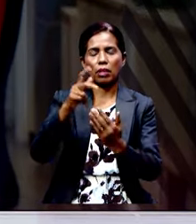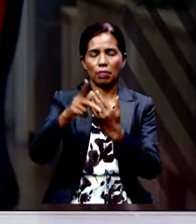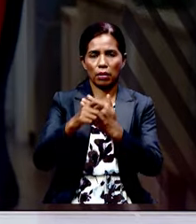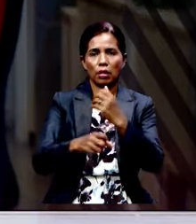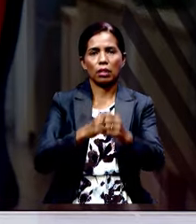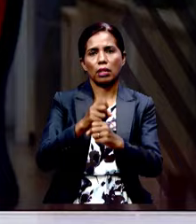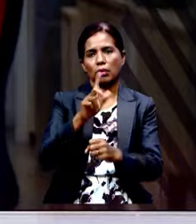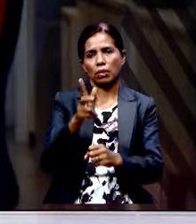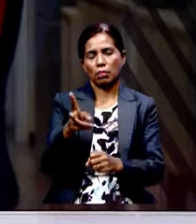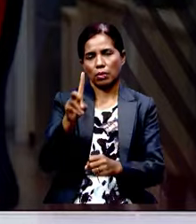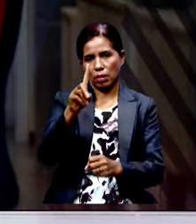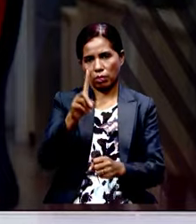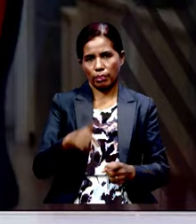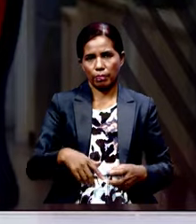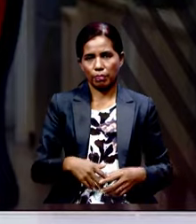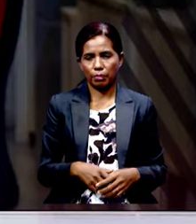sinja.